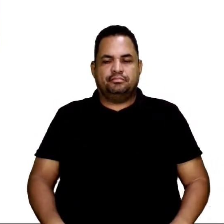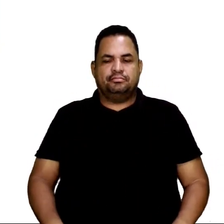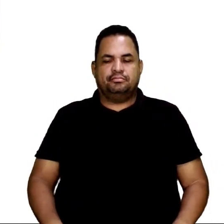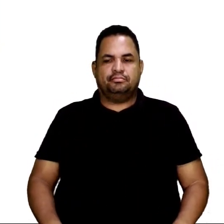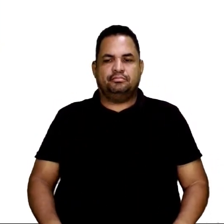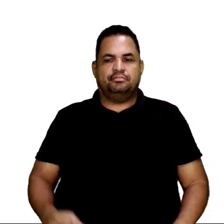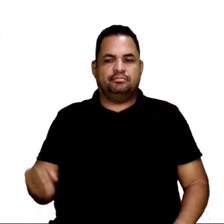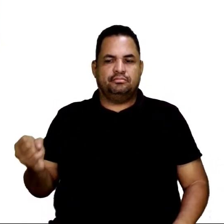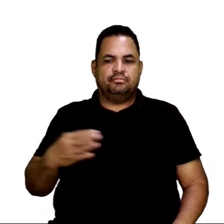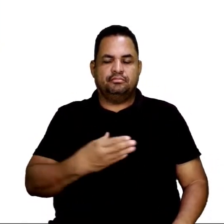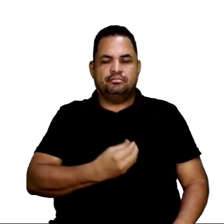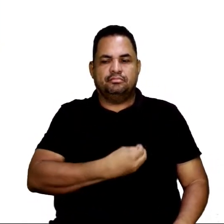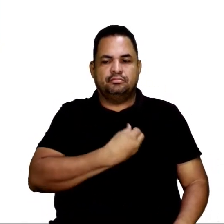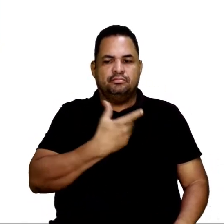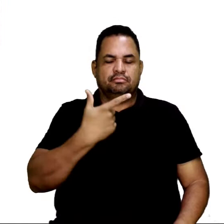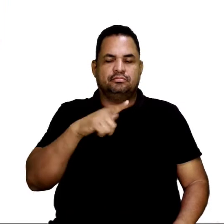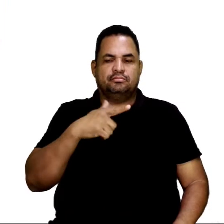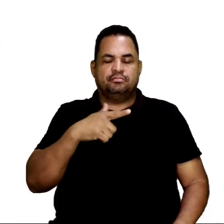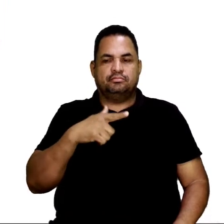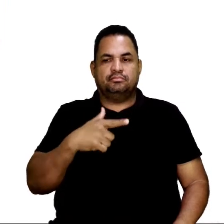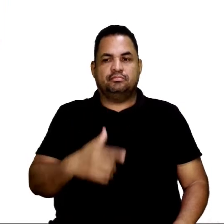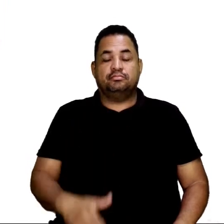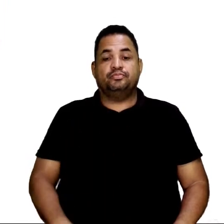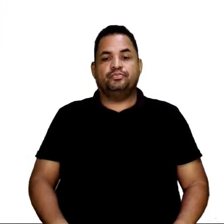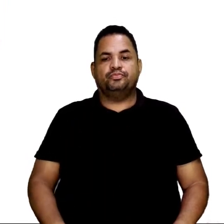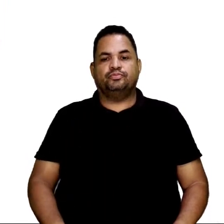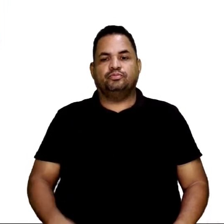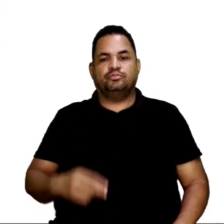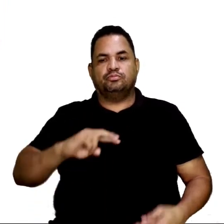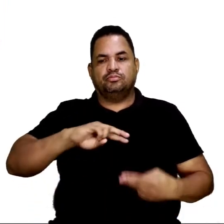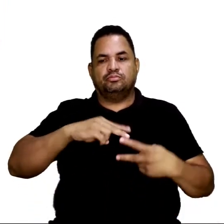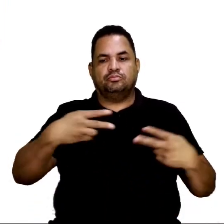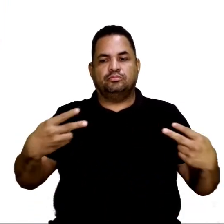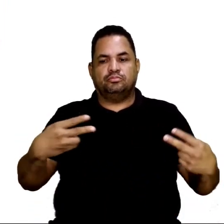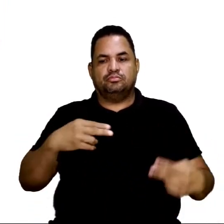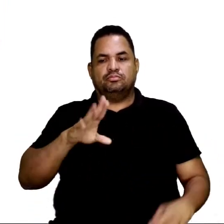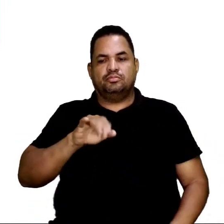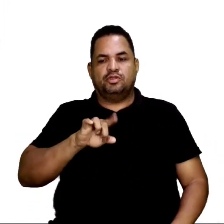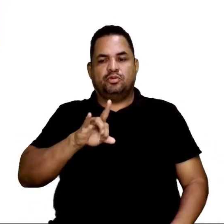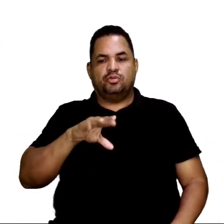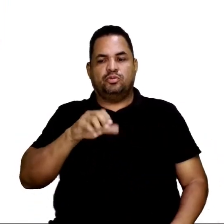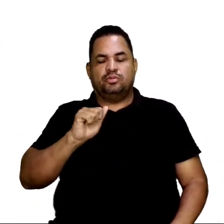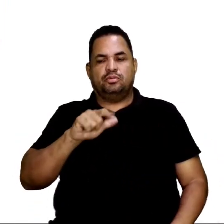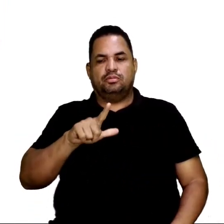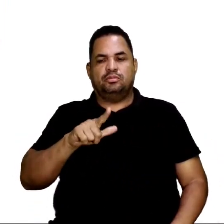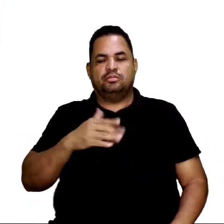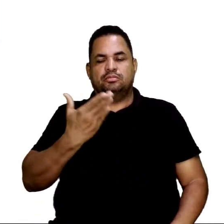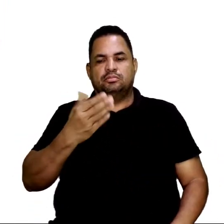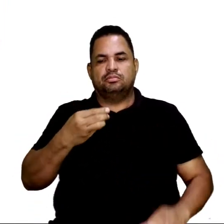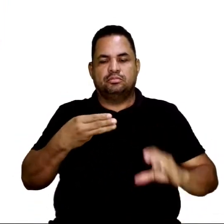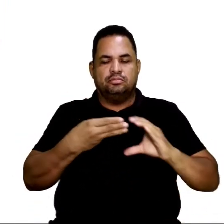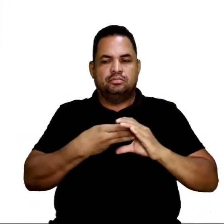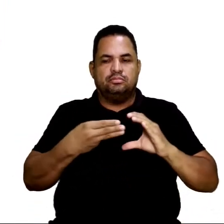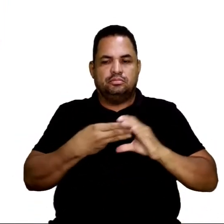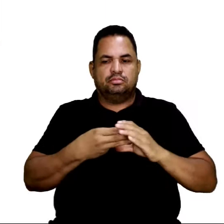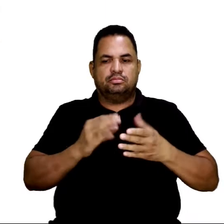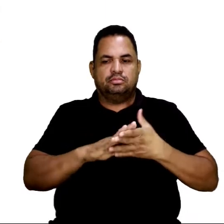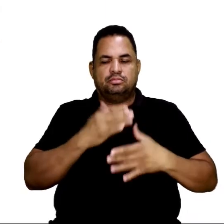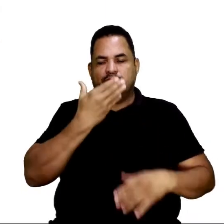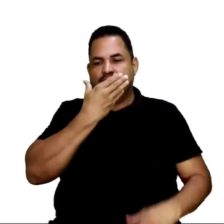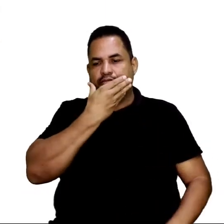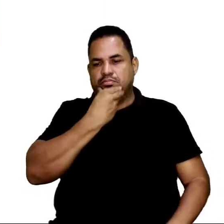desse novo ser, não existe o DNA mitocondrial dessas células